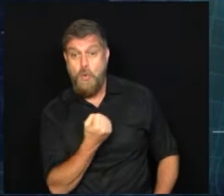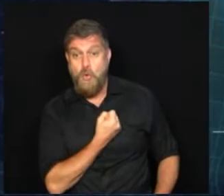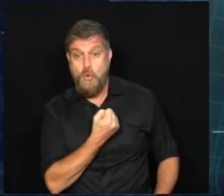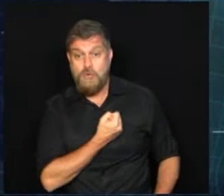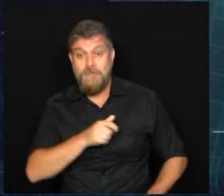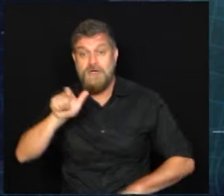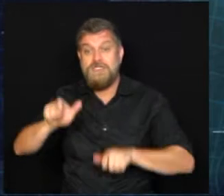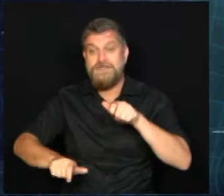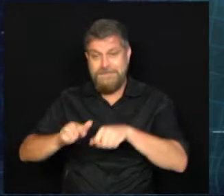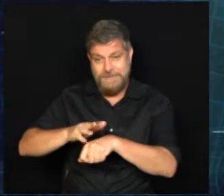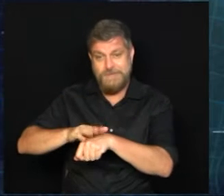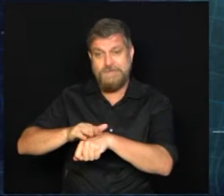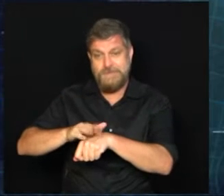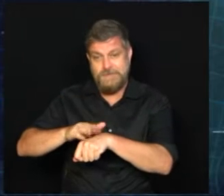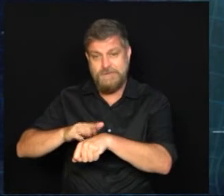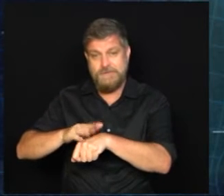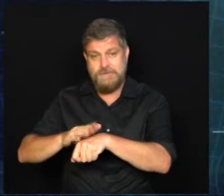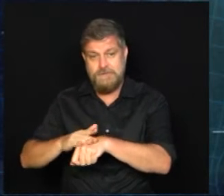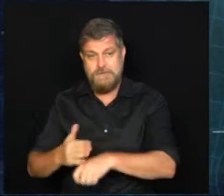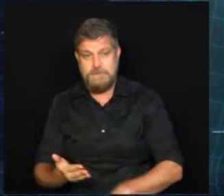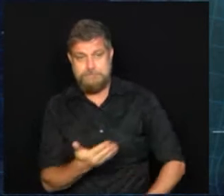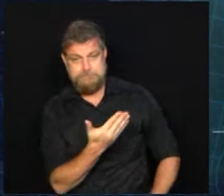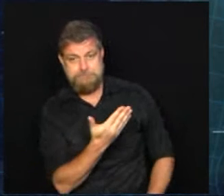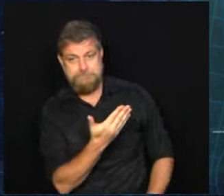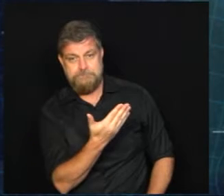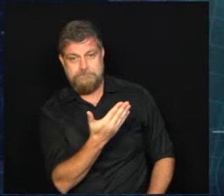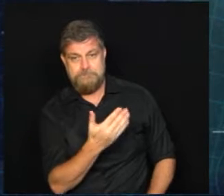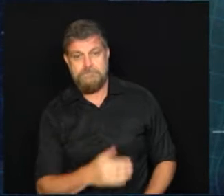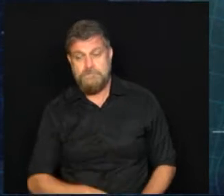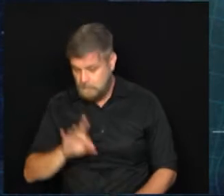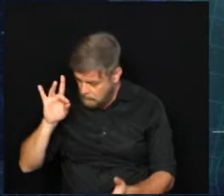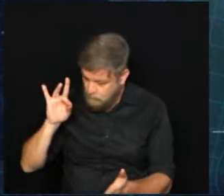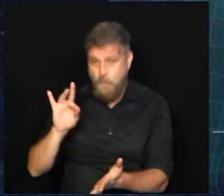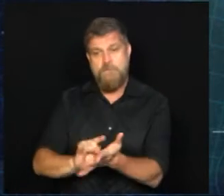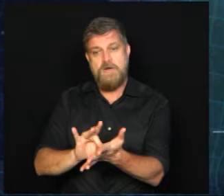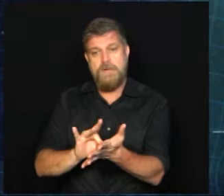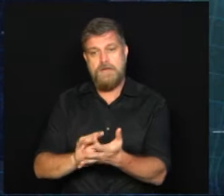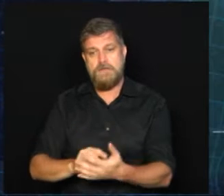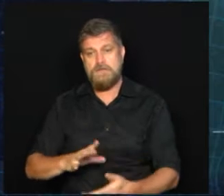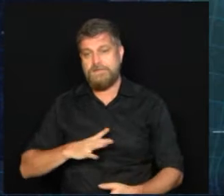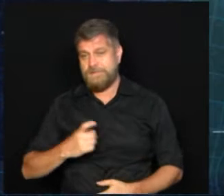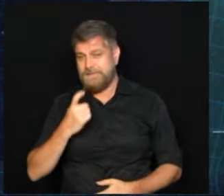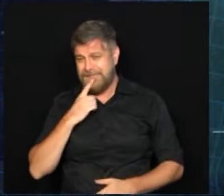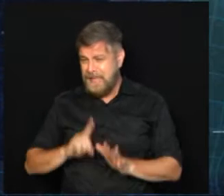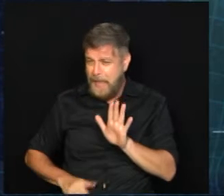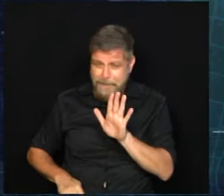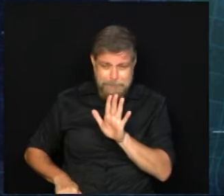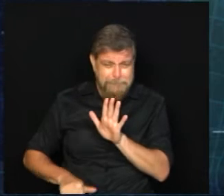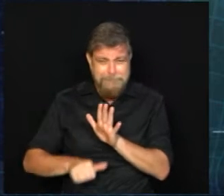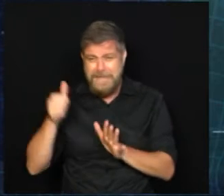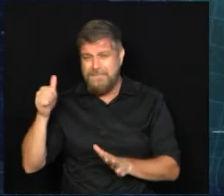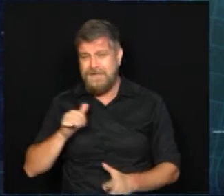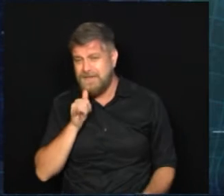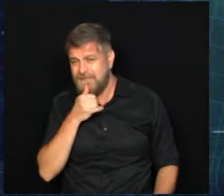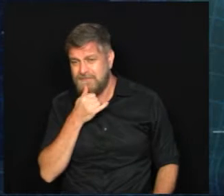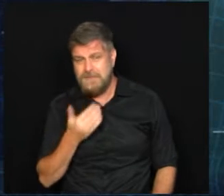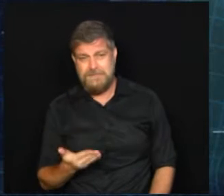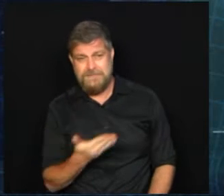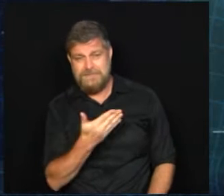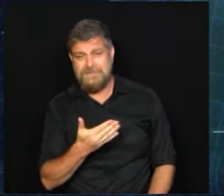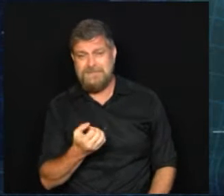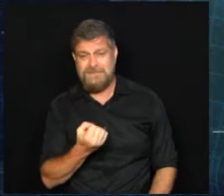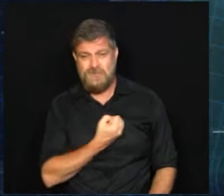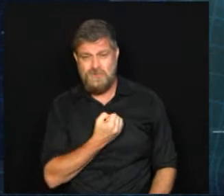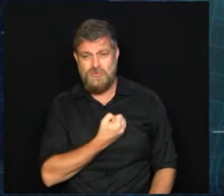173 1596 casos confirmados Campinas segue liderando infelizmente esse ranking